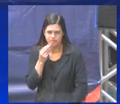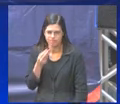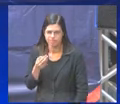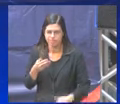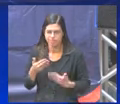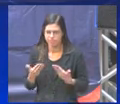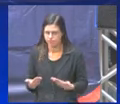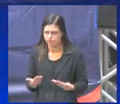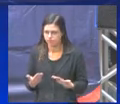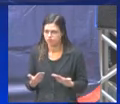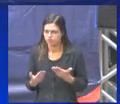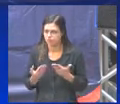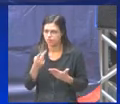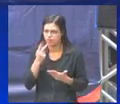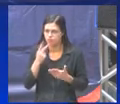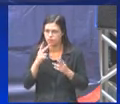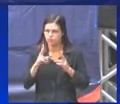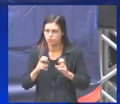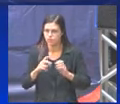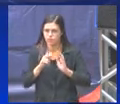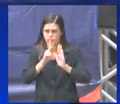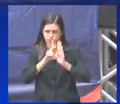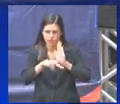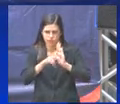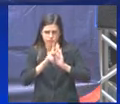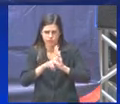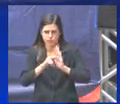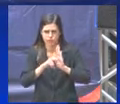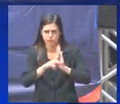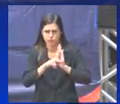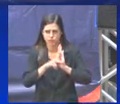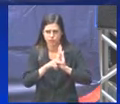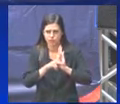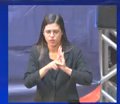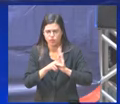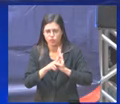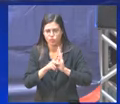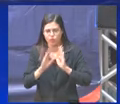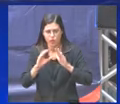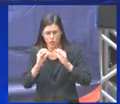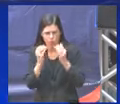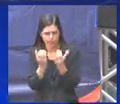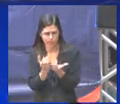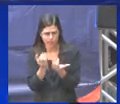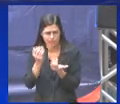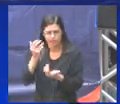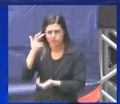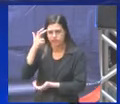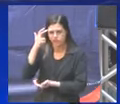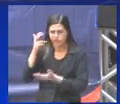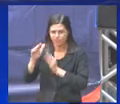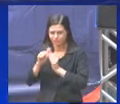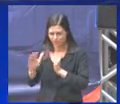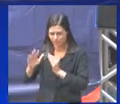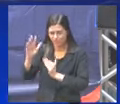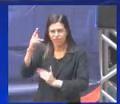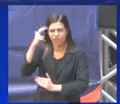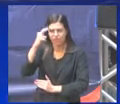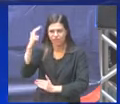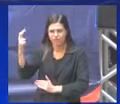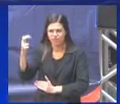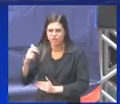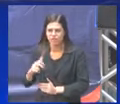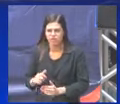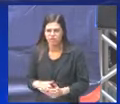Então, falando um pouco sobre esse projeto, que foi o Comunidades Inteligentes, não sei quem consegue passar aqui para